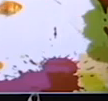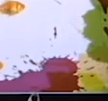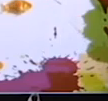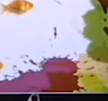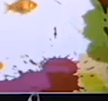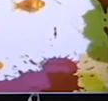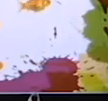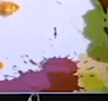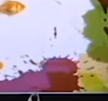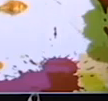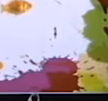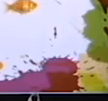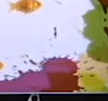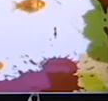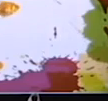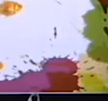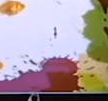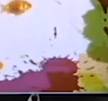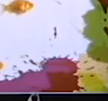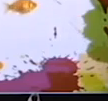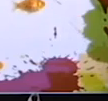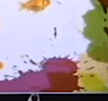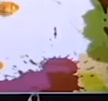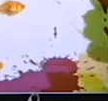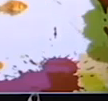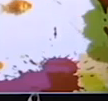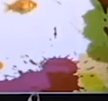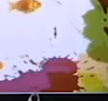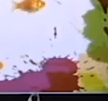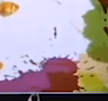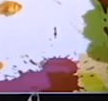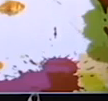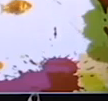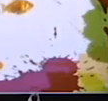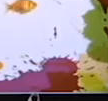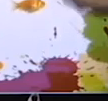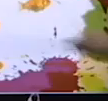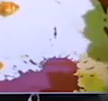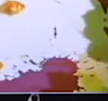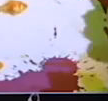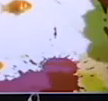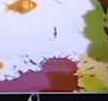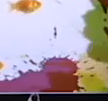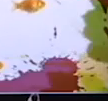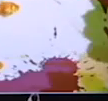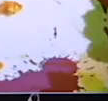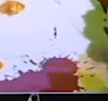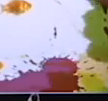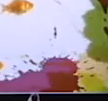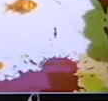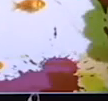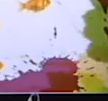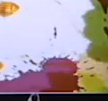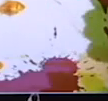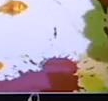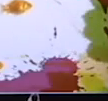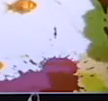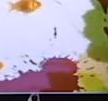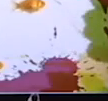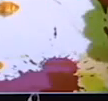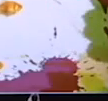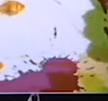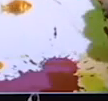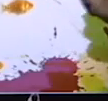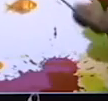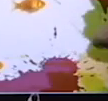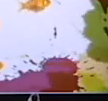Luan conseguiu. Se você também confeccionou peixinhos aí na sua casa, guarde-os